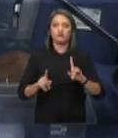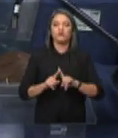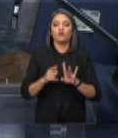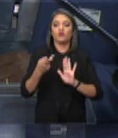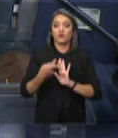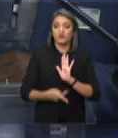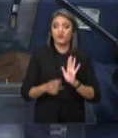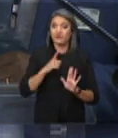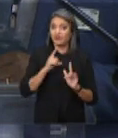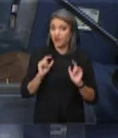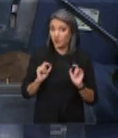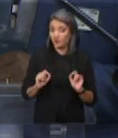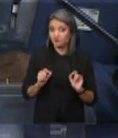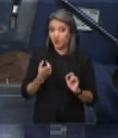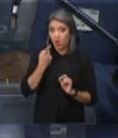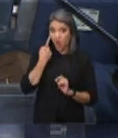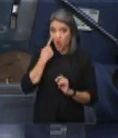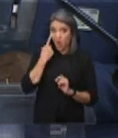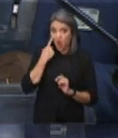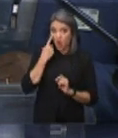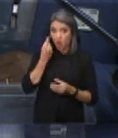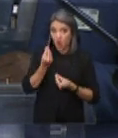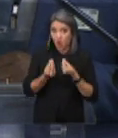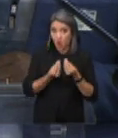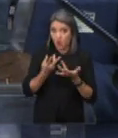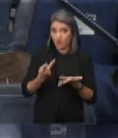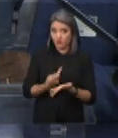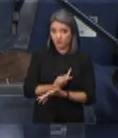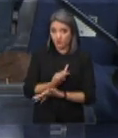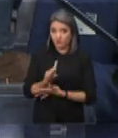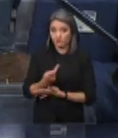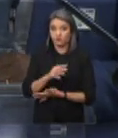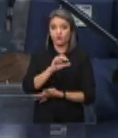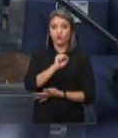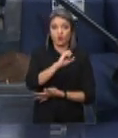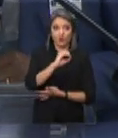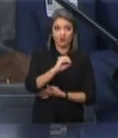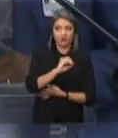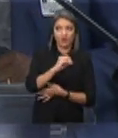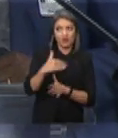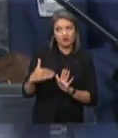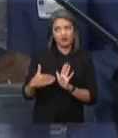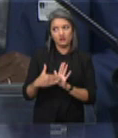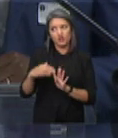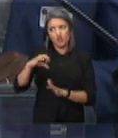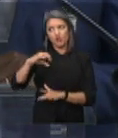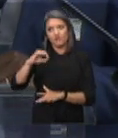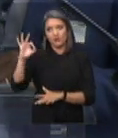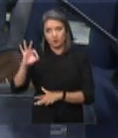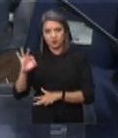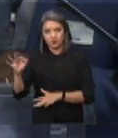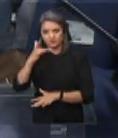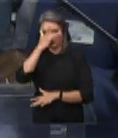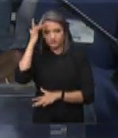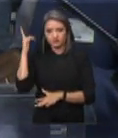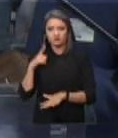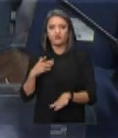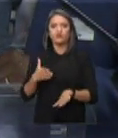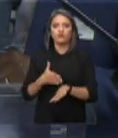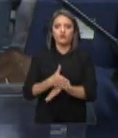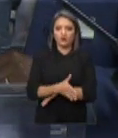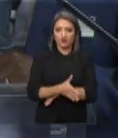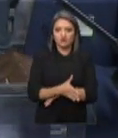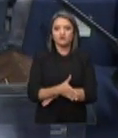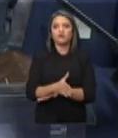olha o resultado que que significativo que ele é de 80 a 90% das pessoas que entram para essa